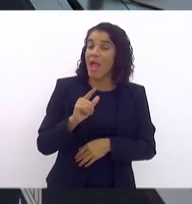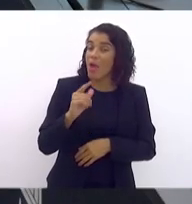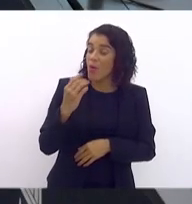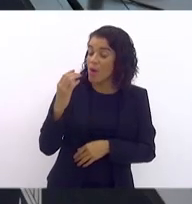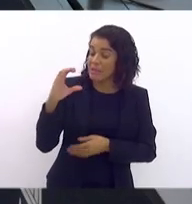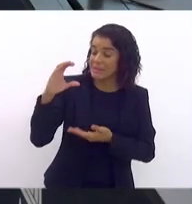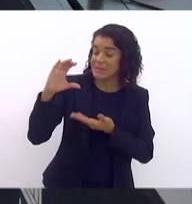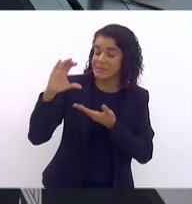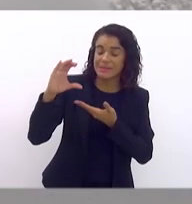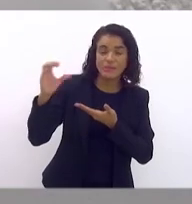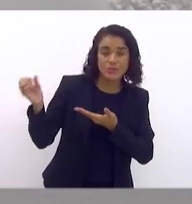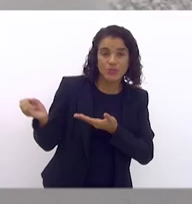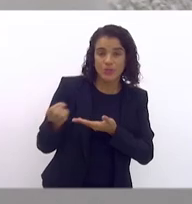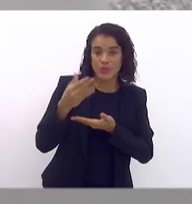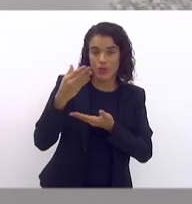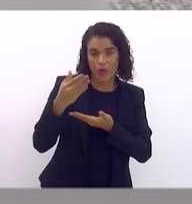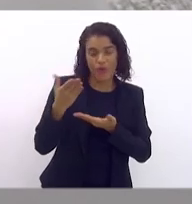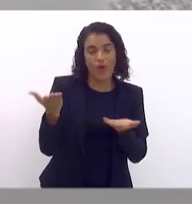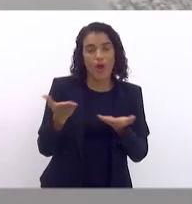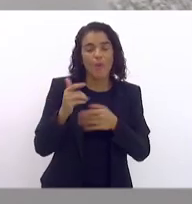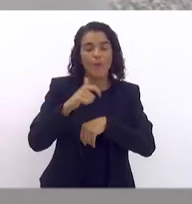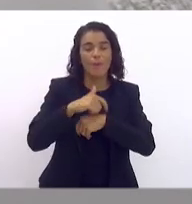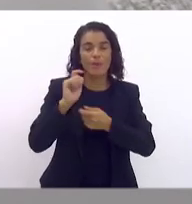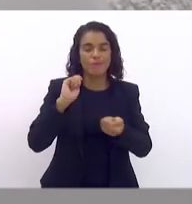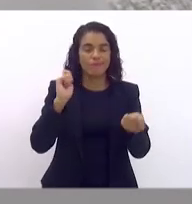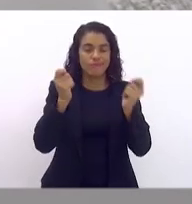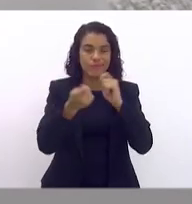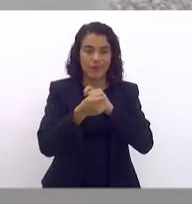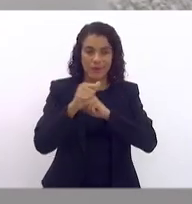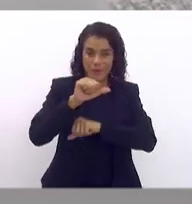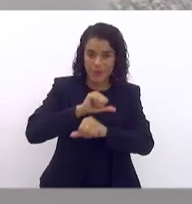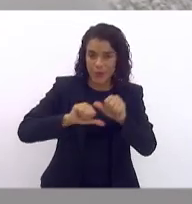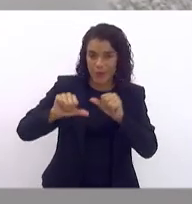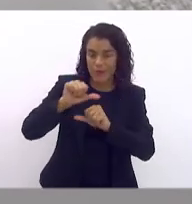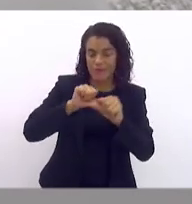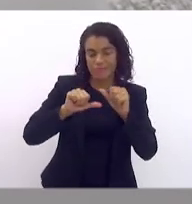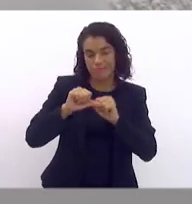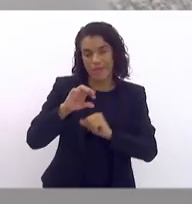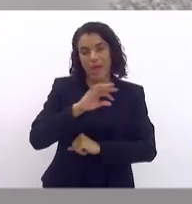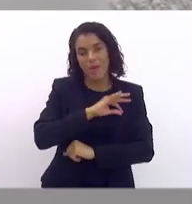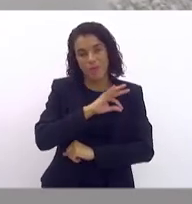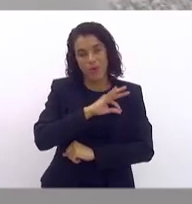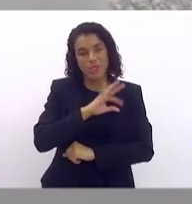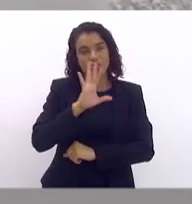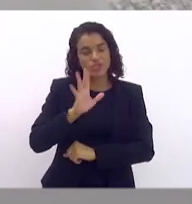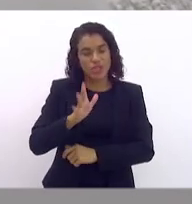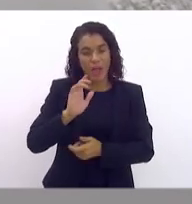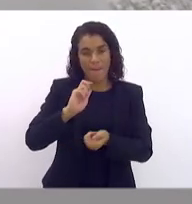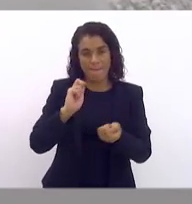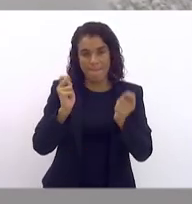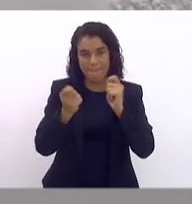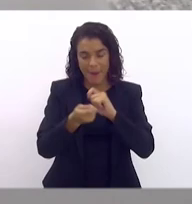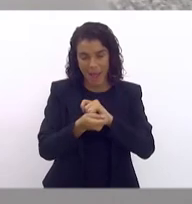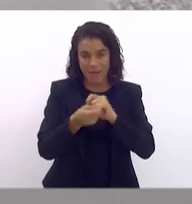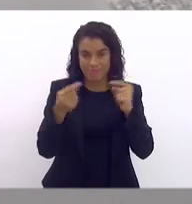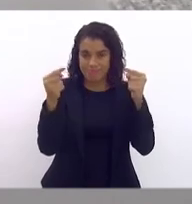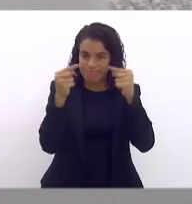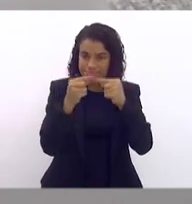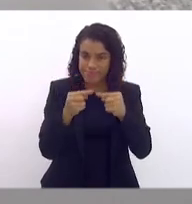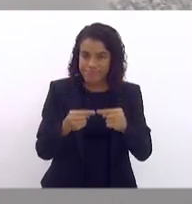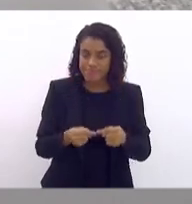passa por por um momento de mudança e a polícia civil ela tem adotado as medidas cabíveis